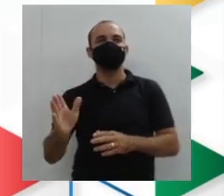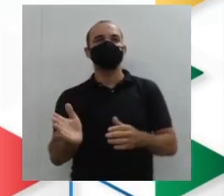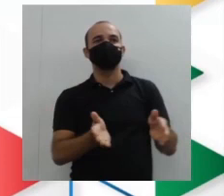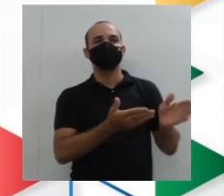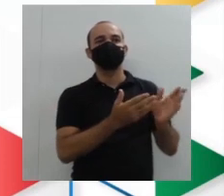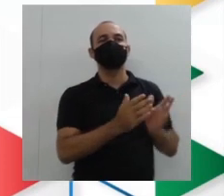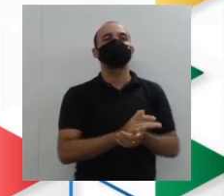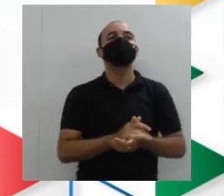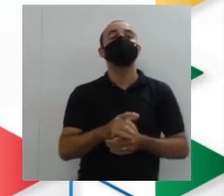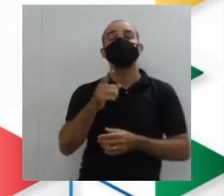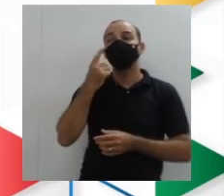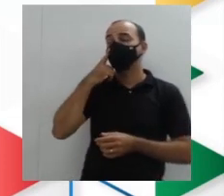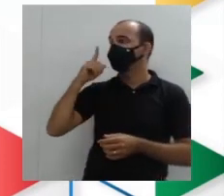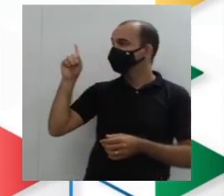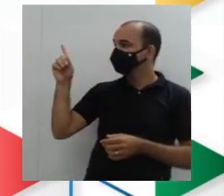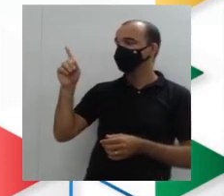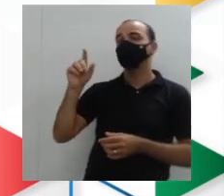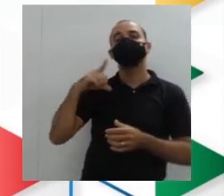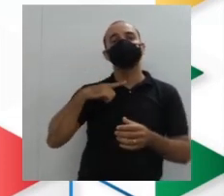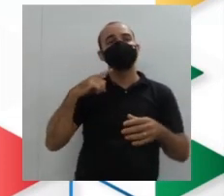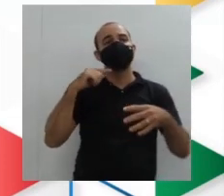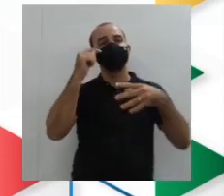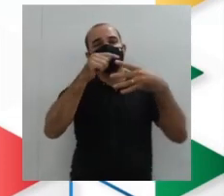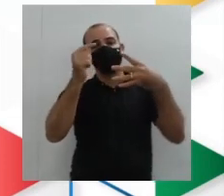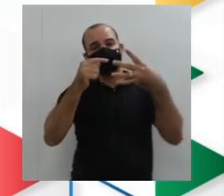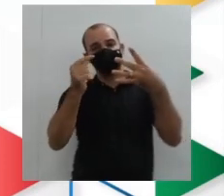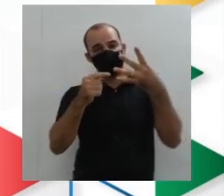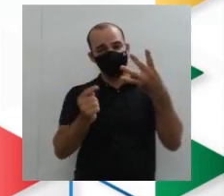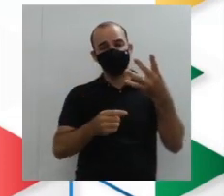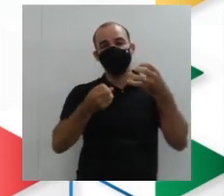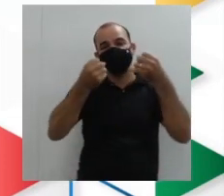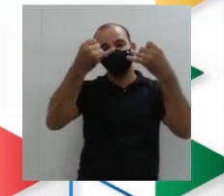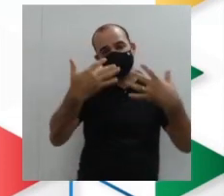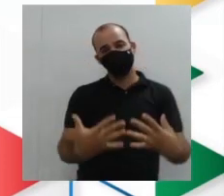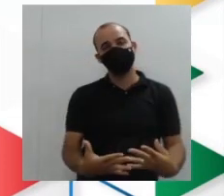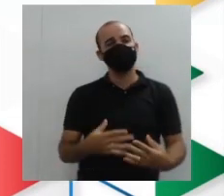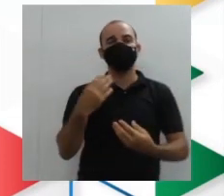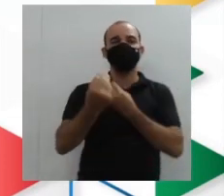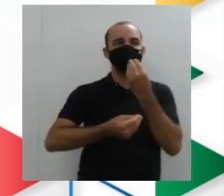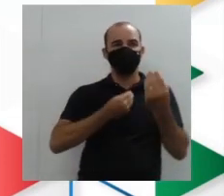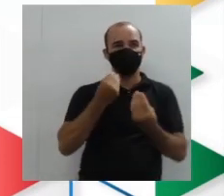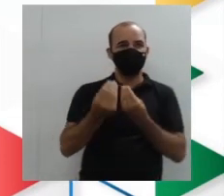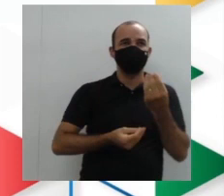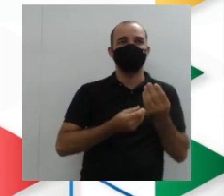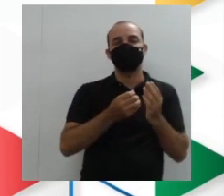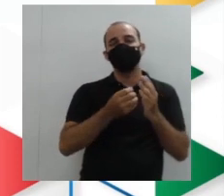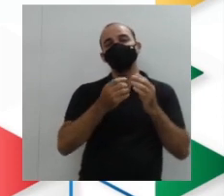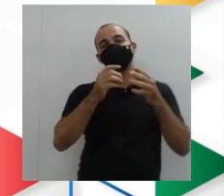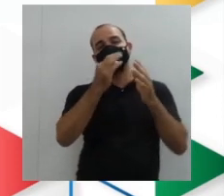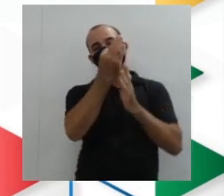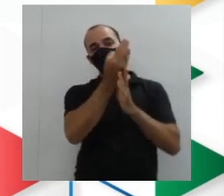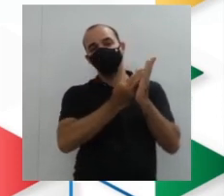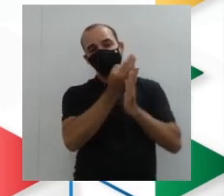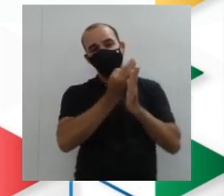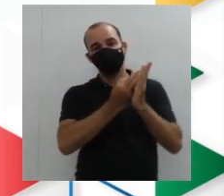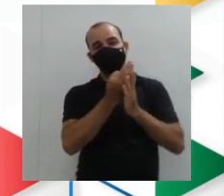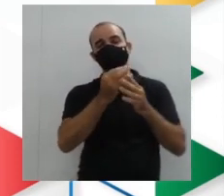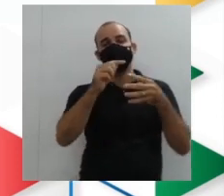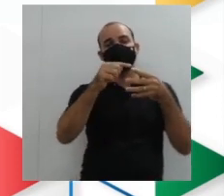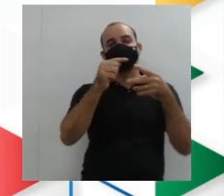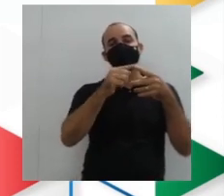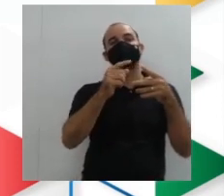o texto argumentativo, o texto expositivo, o texto persuasivo. Vocês